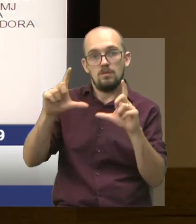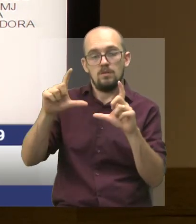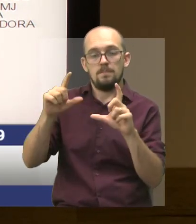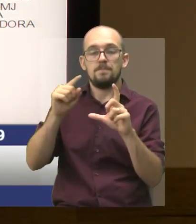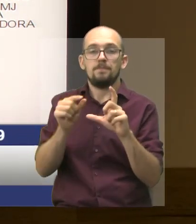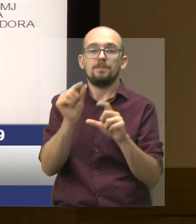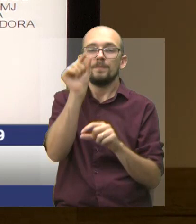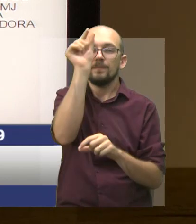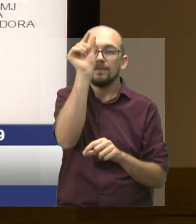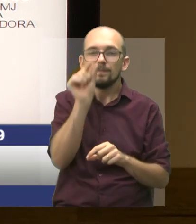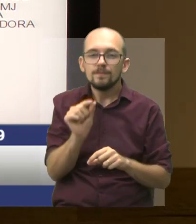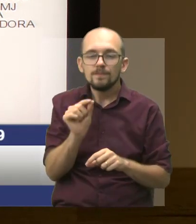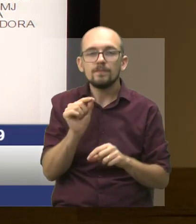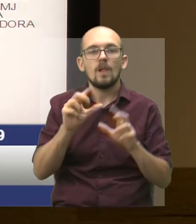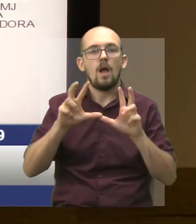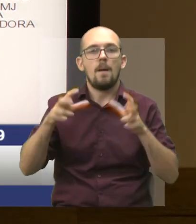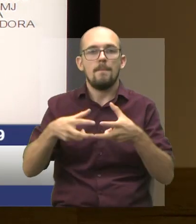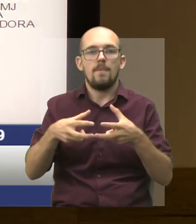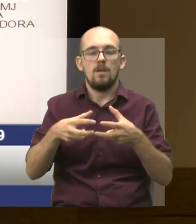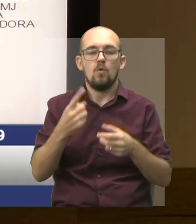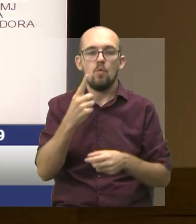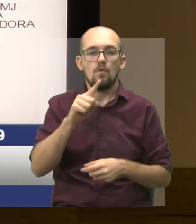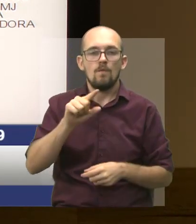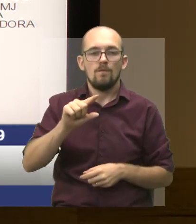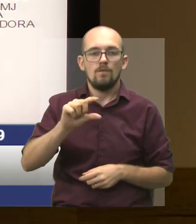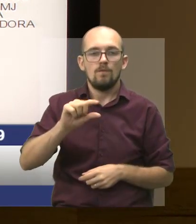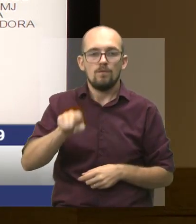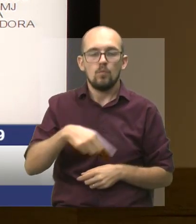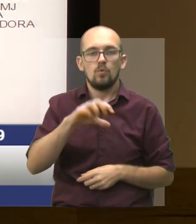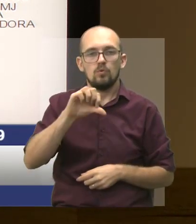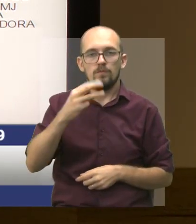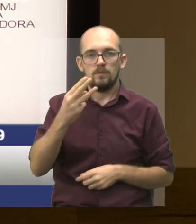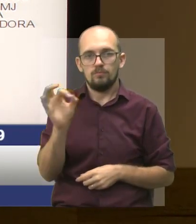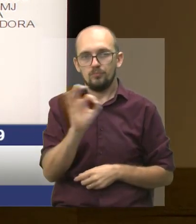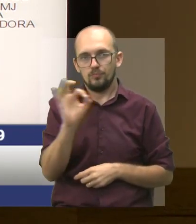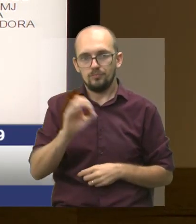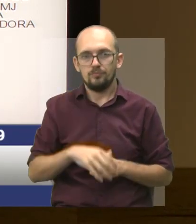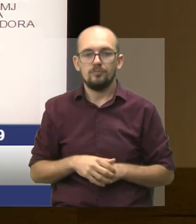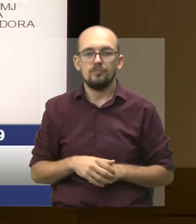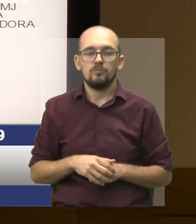representa 1,93%, o IPMJ